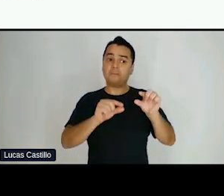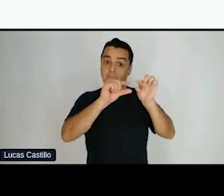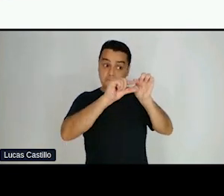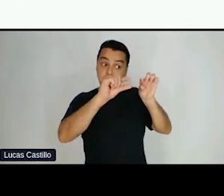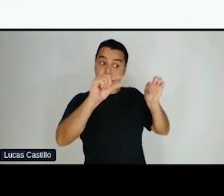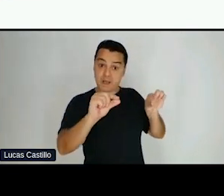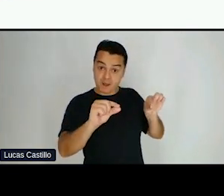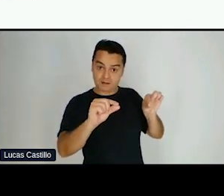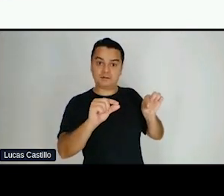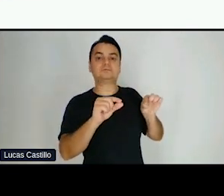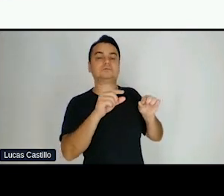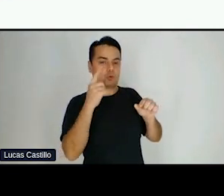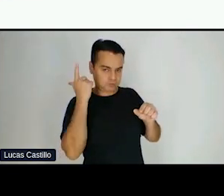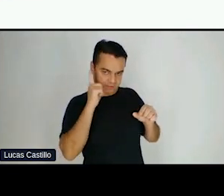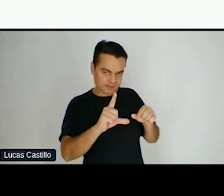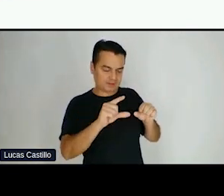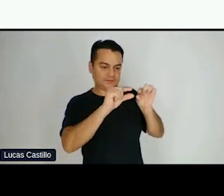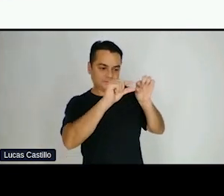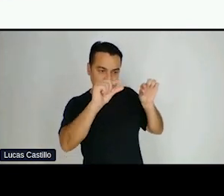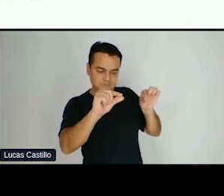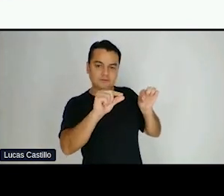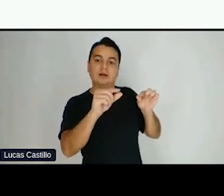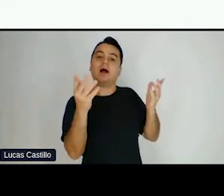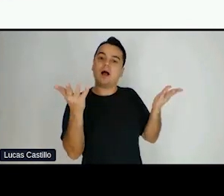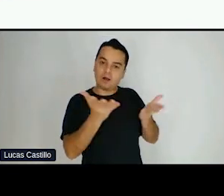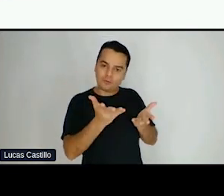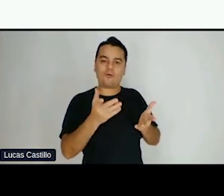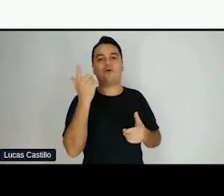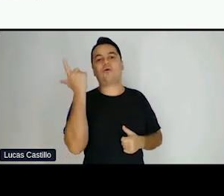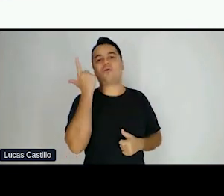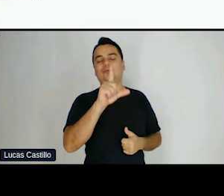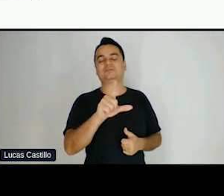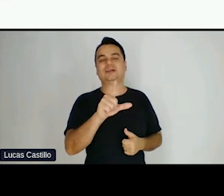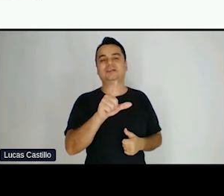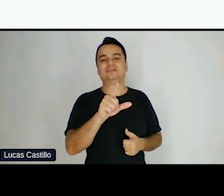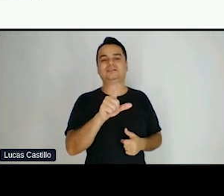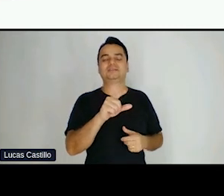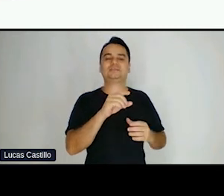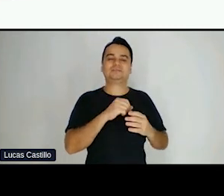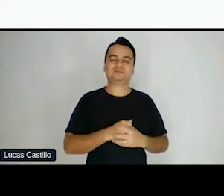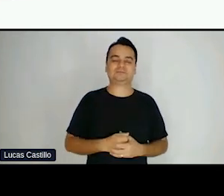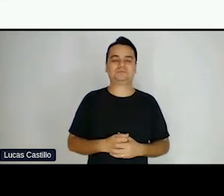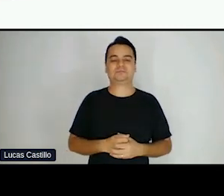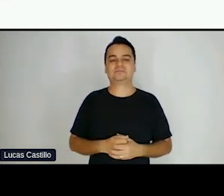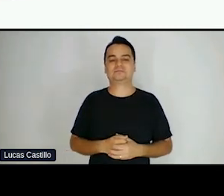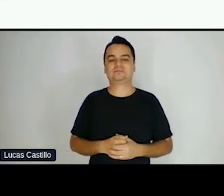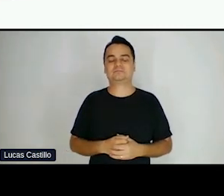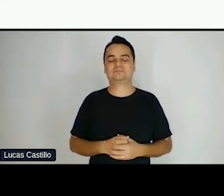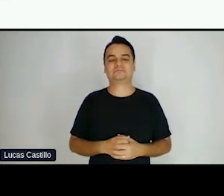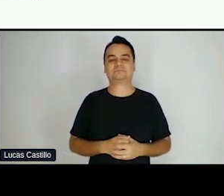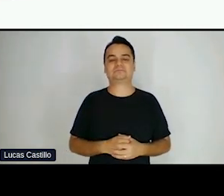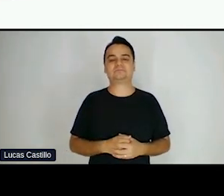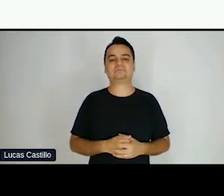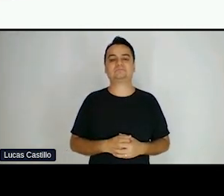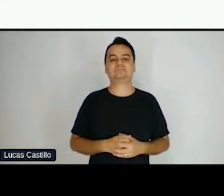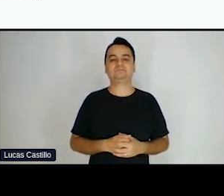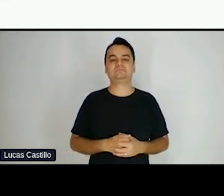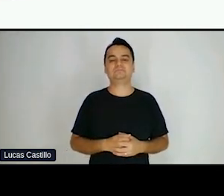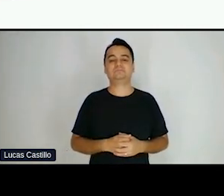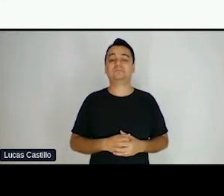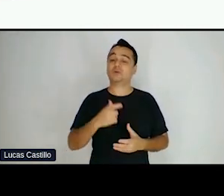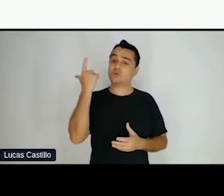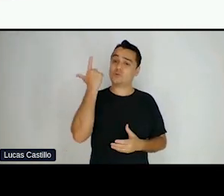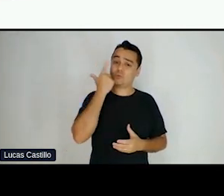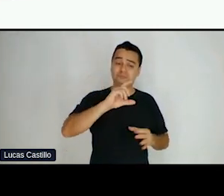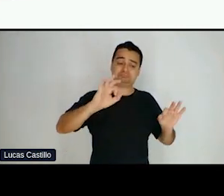os termos. Marcado. E aí agora eu consigo... Communication concluir acordo botão. Concluir